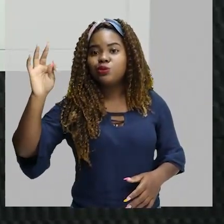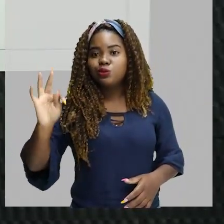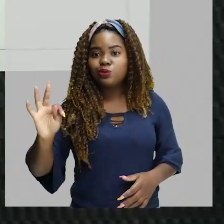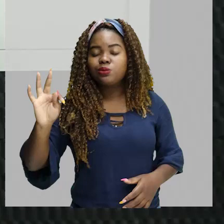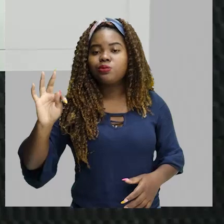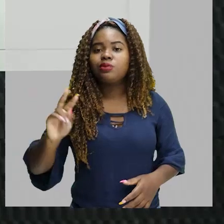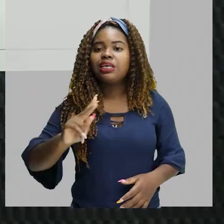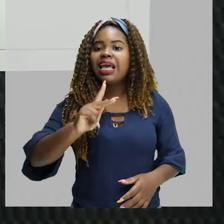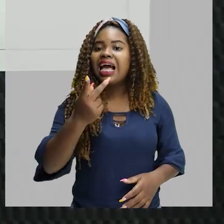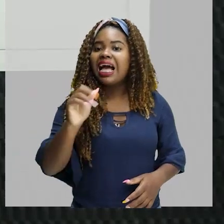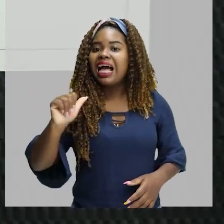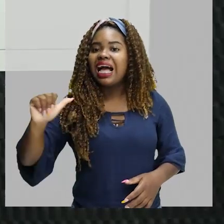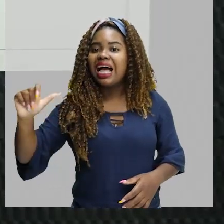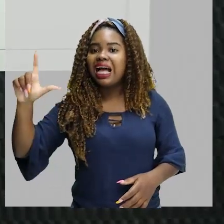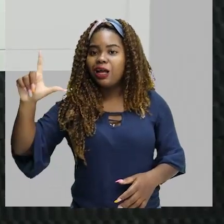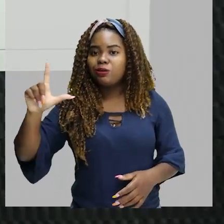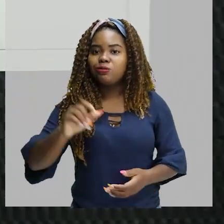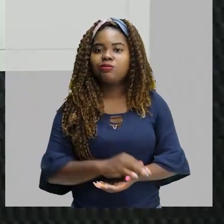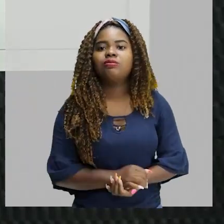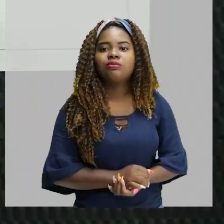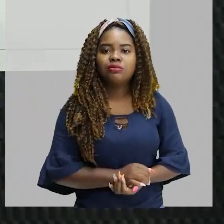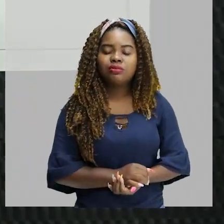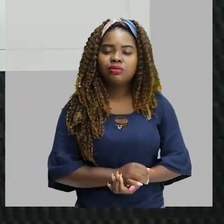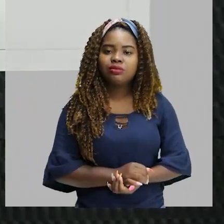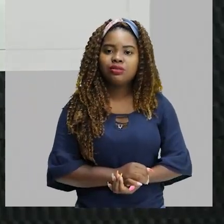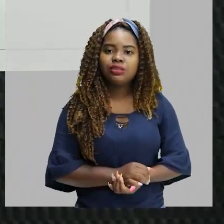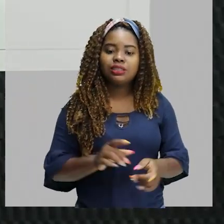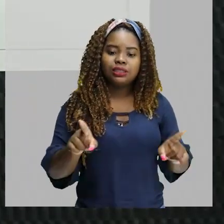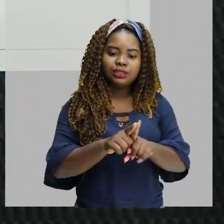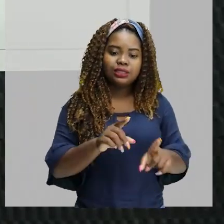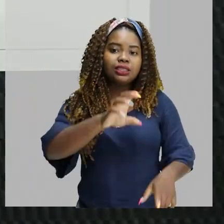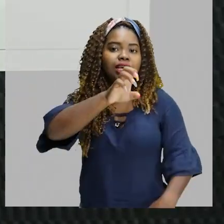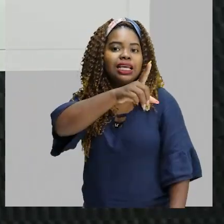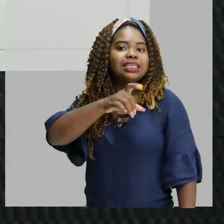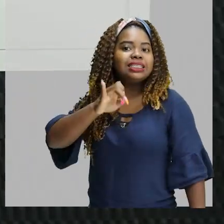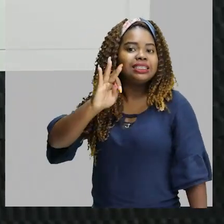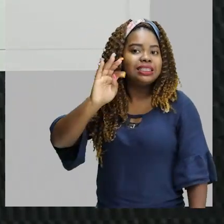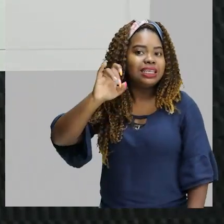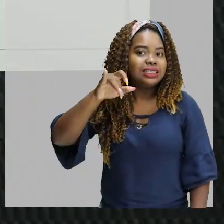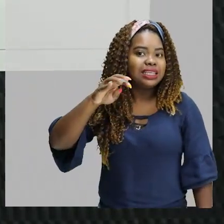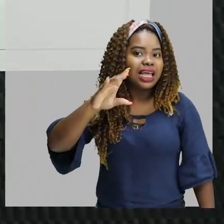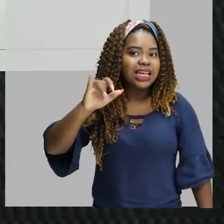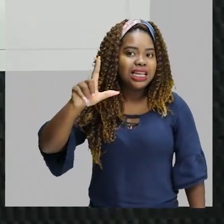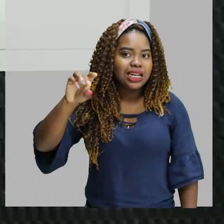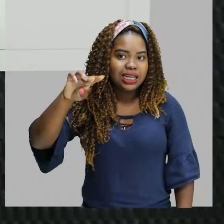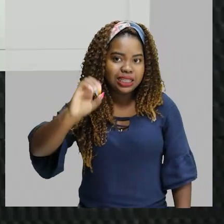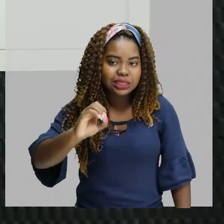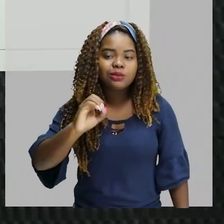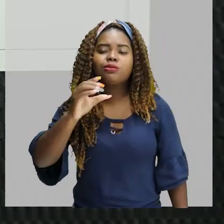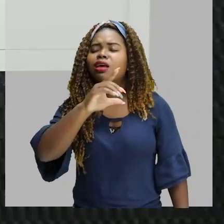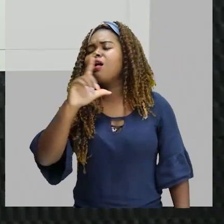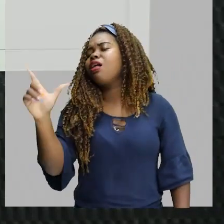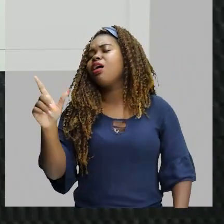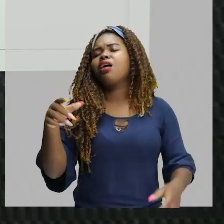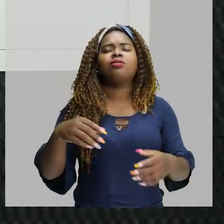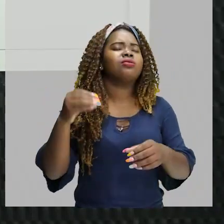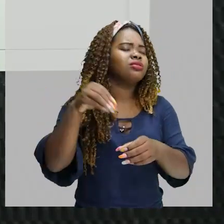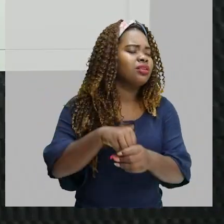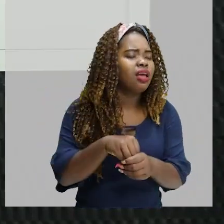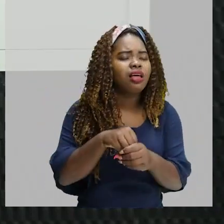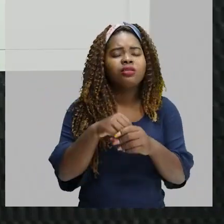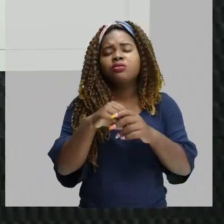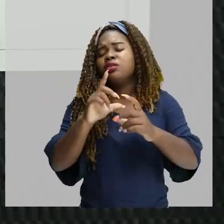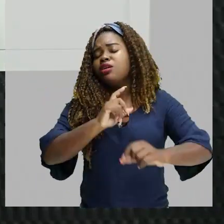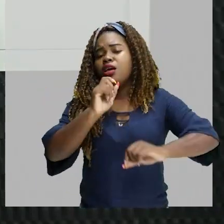necessariamente do Kierkegaard aqui, porque necessariamente nós temos o existencialismo e, obviamente, dentro do